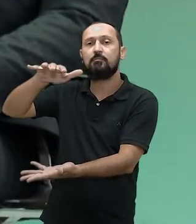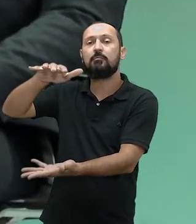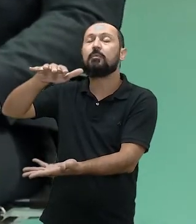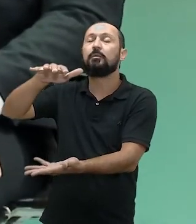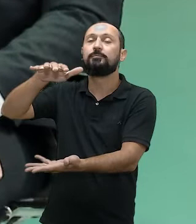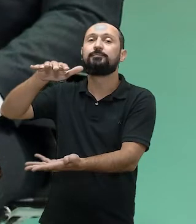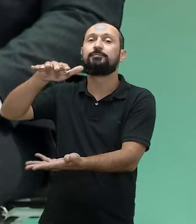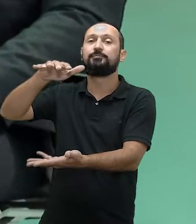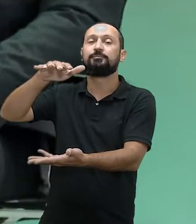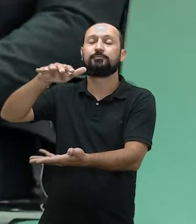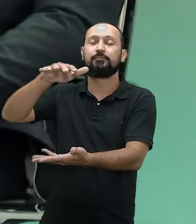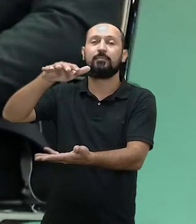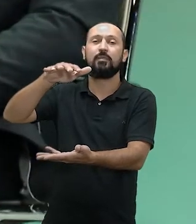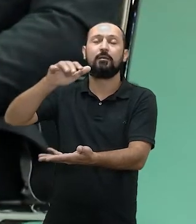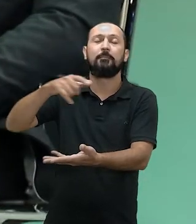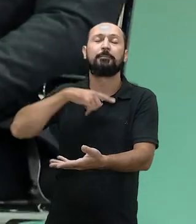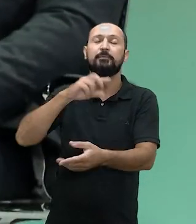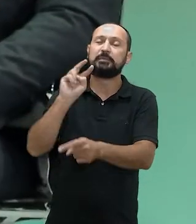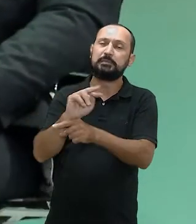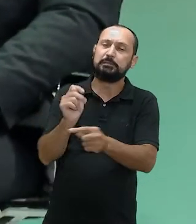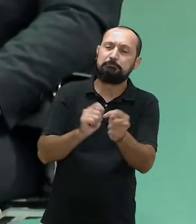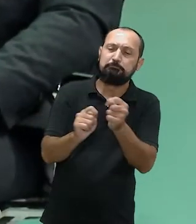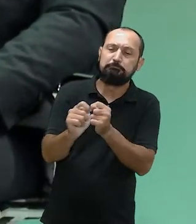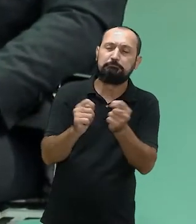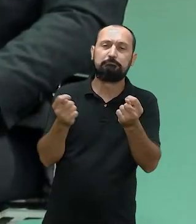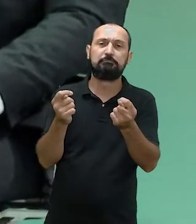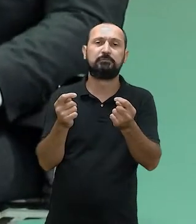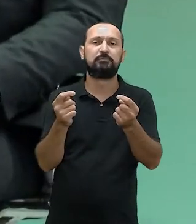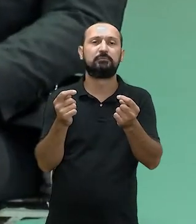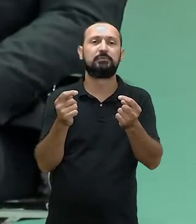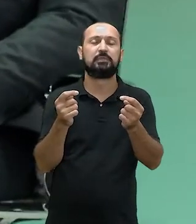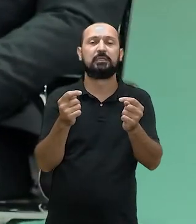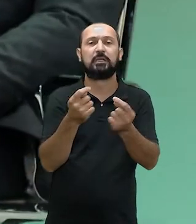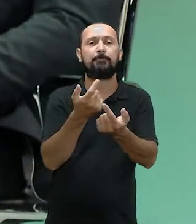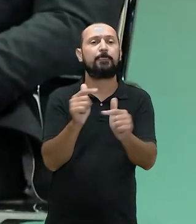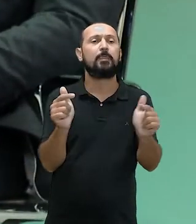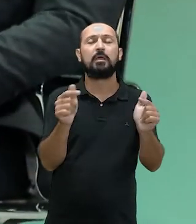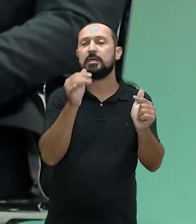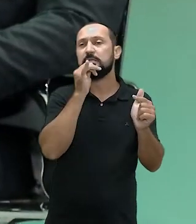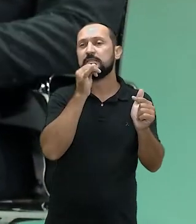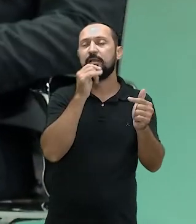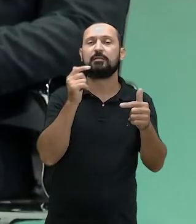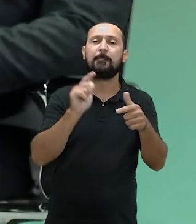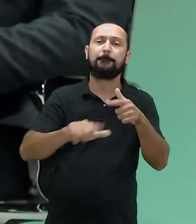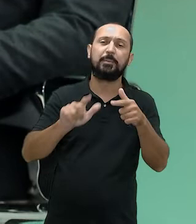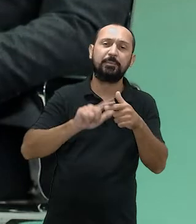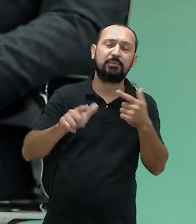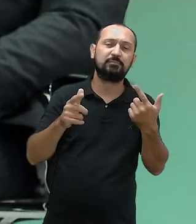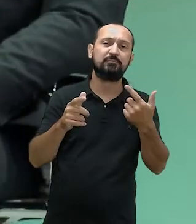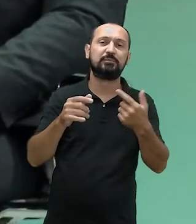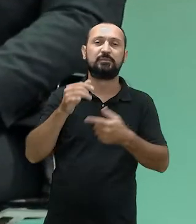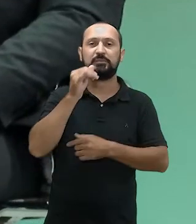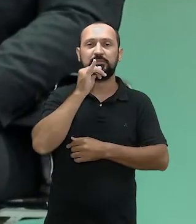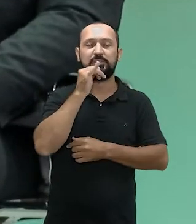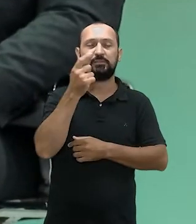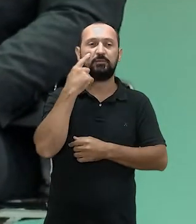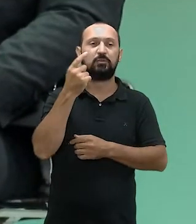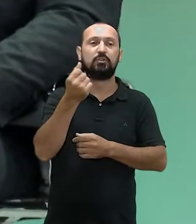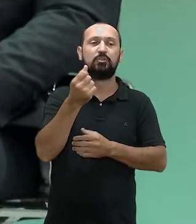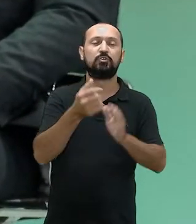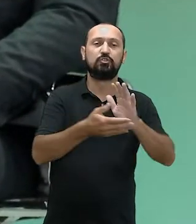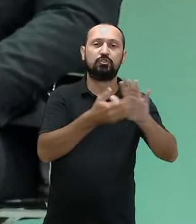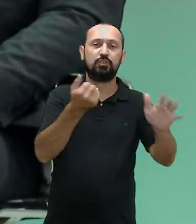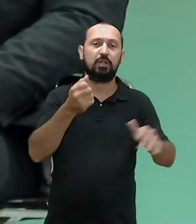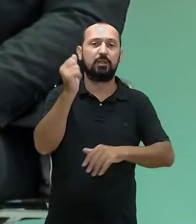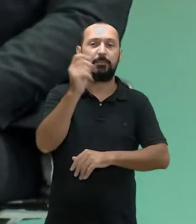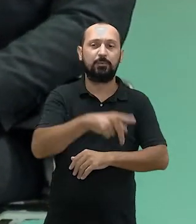para ter um melhor controle e também não realizar remanejamentos. Por exemplo, tirar